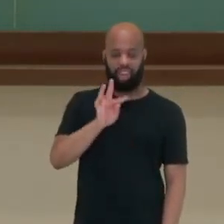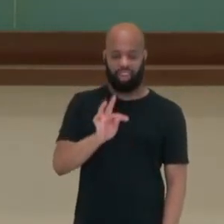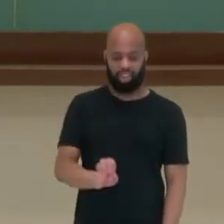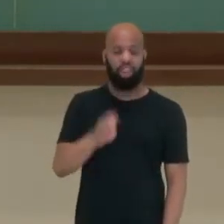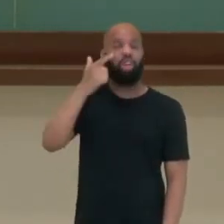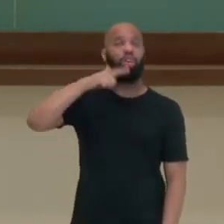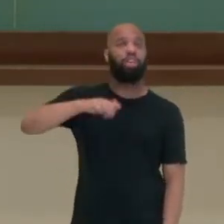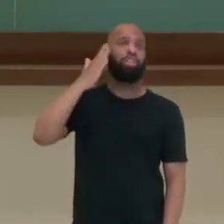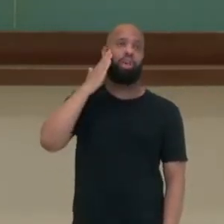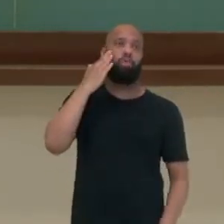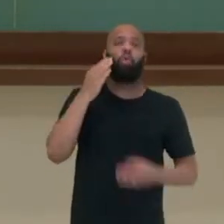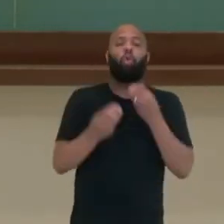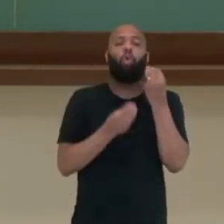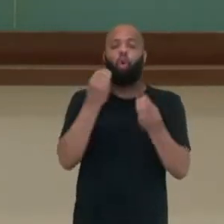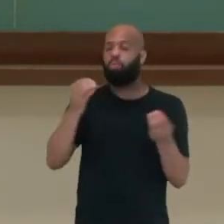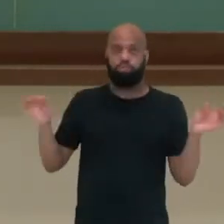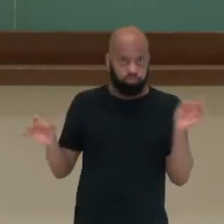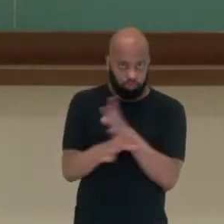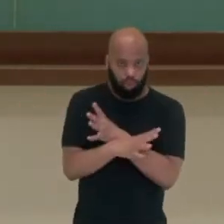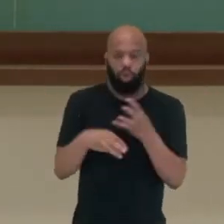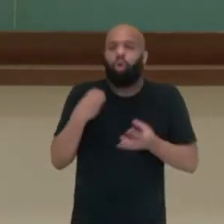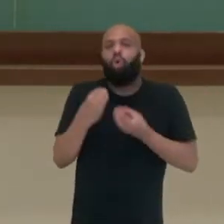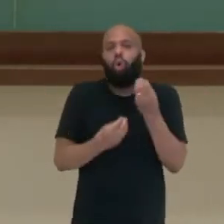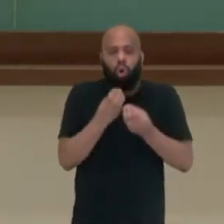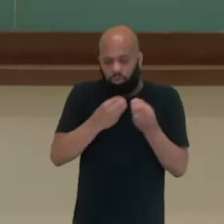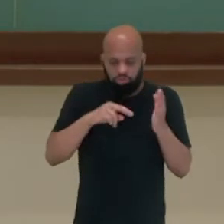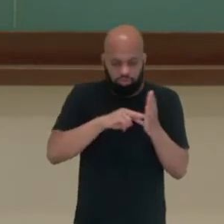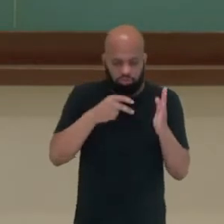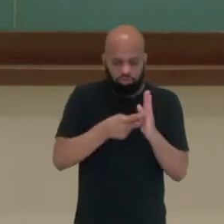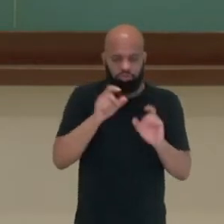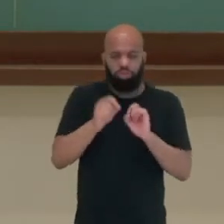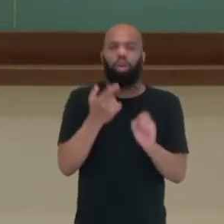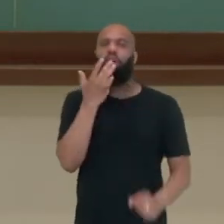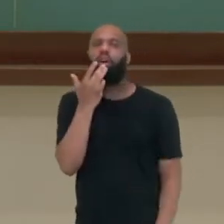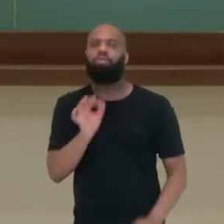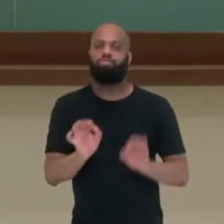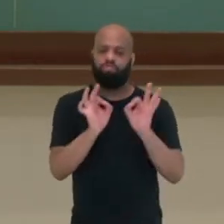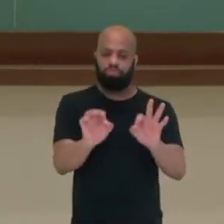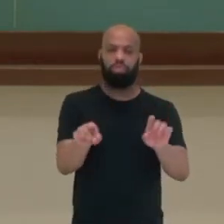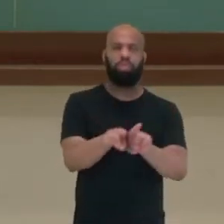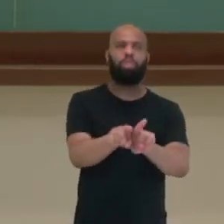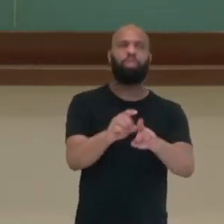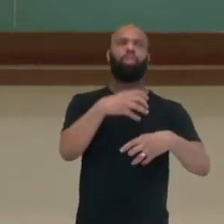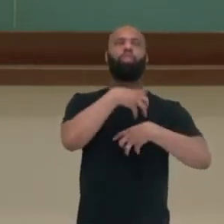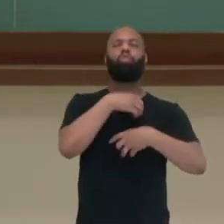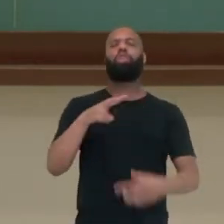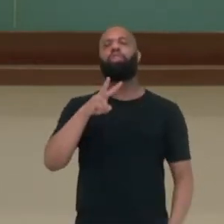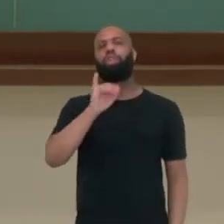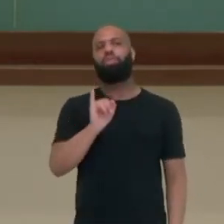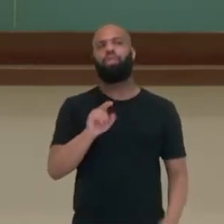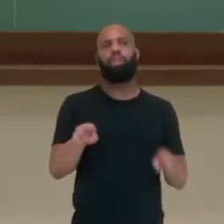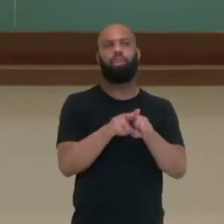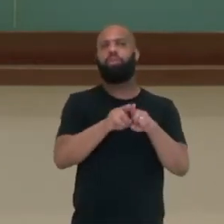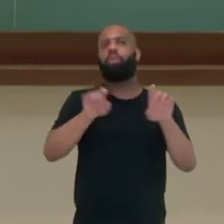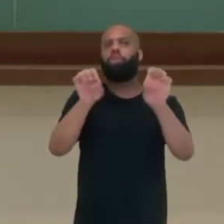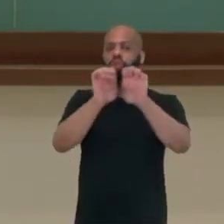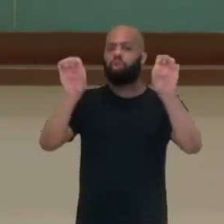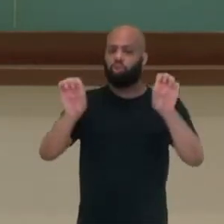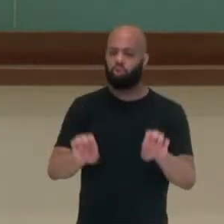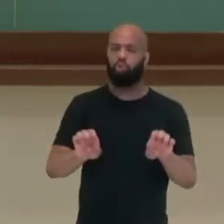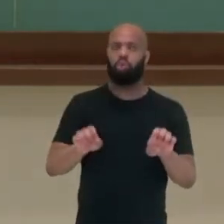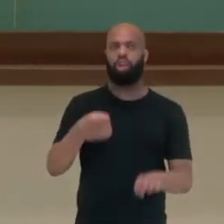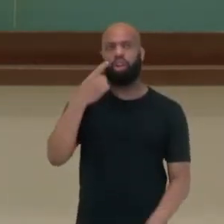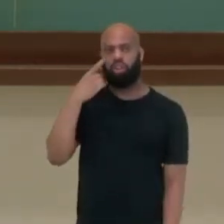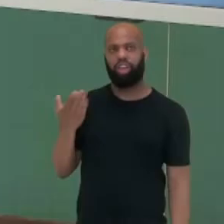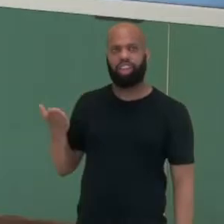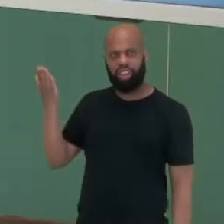ficar visivelmente depois de pronta. Ou seja, a cor, a forma como ela vai ser estruturada.